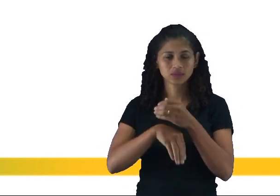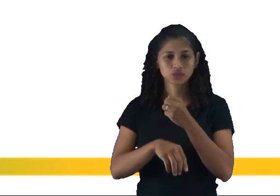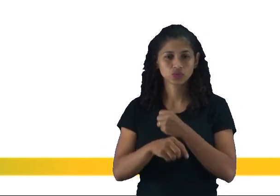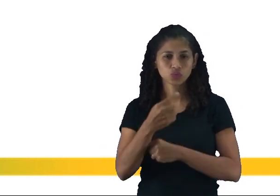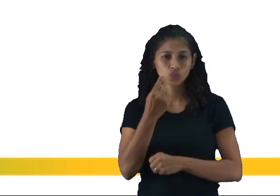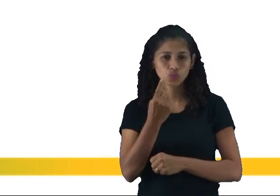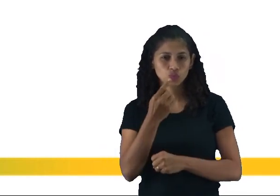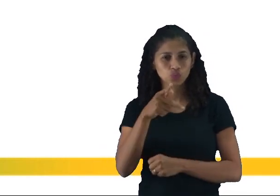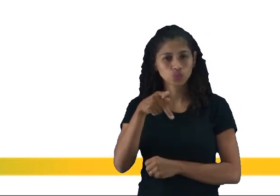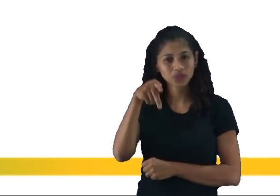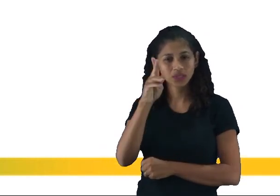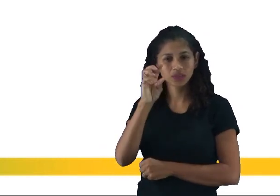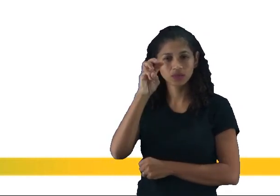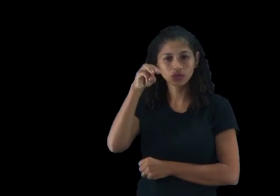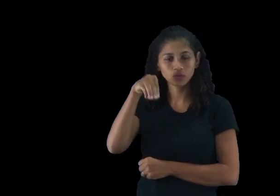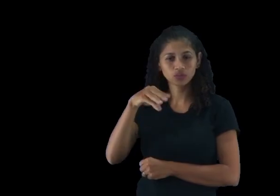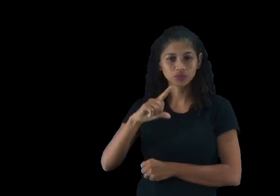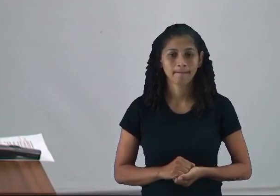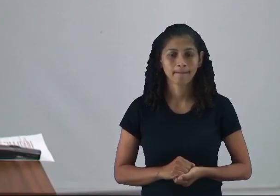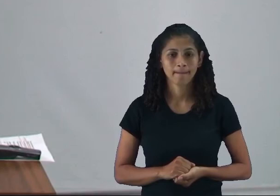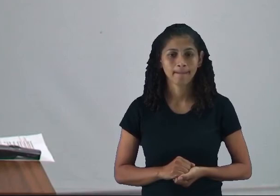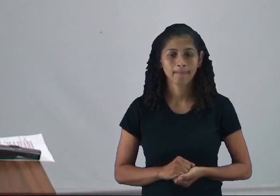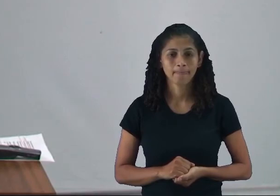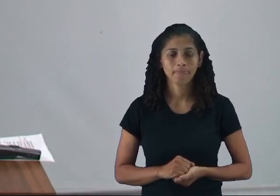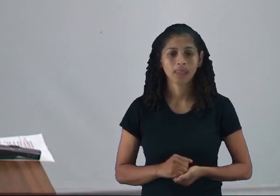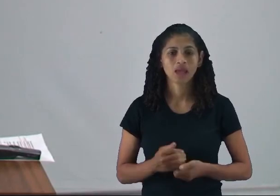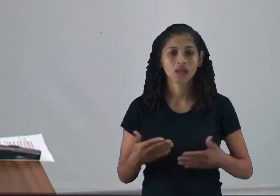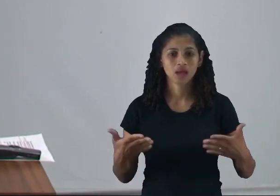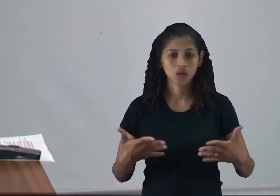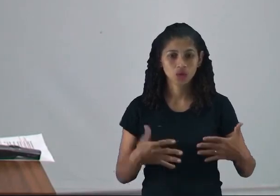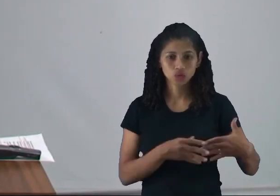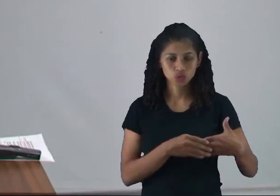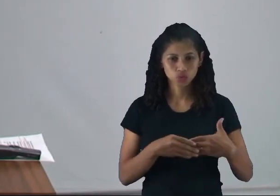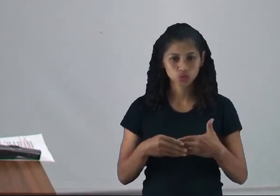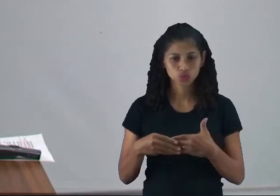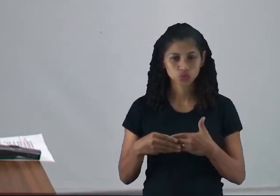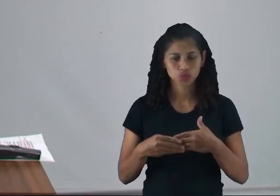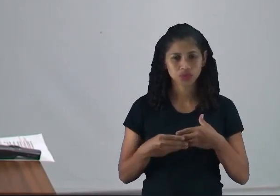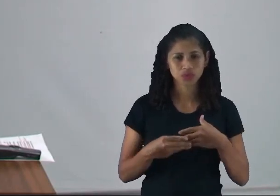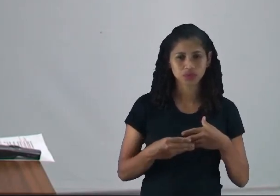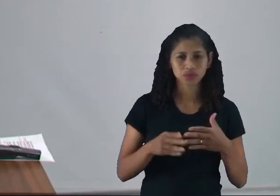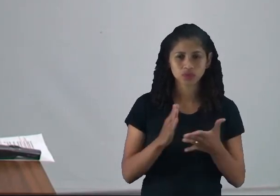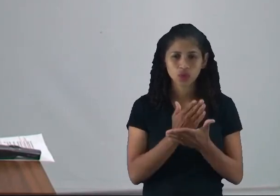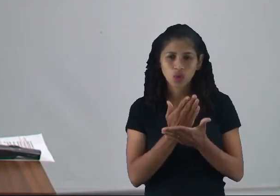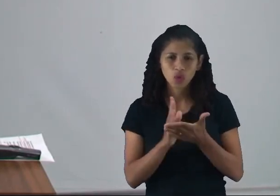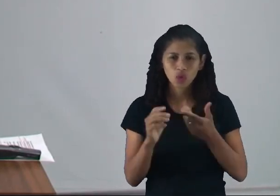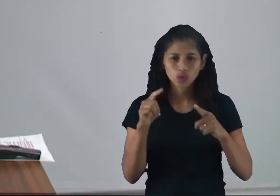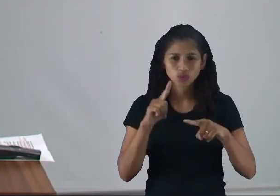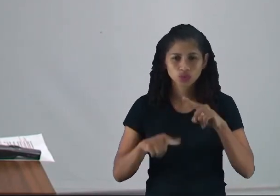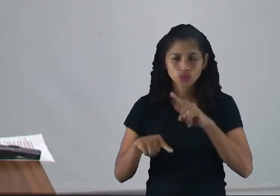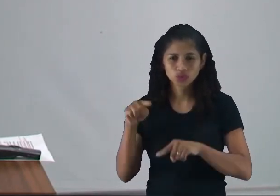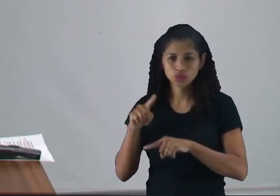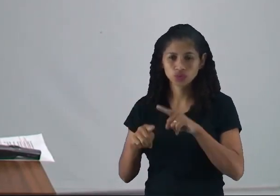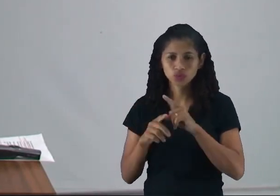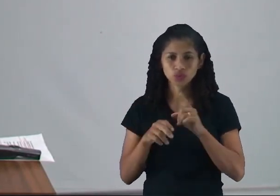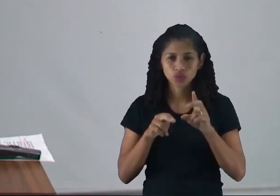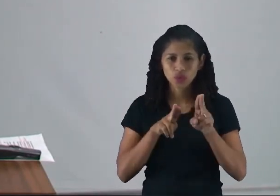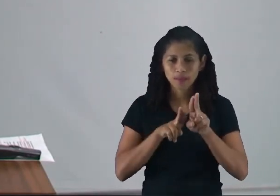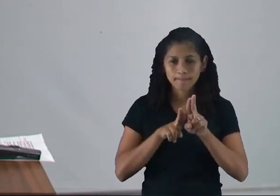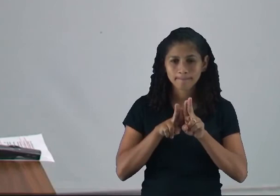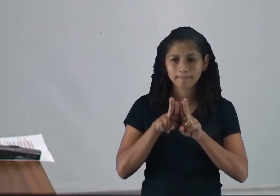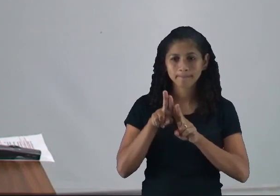aí 1000 metros. Aqui eu trouxe para vocês alguns instrumentos de medidas mais comuns que